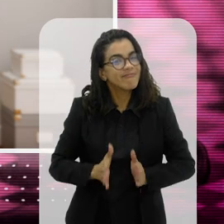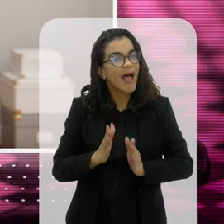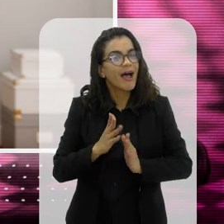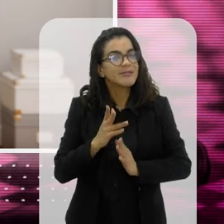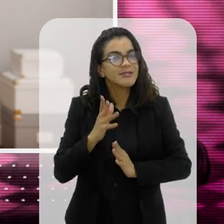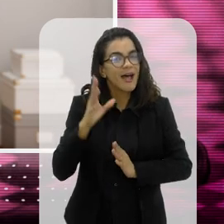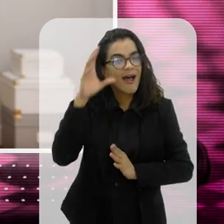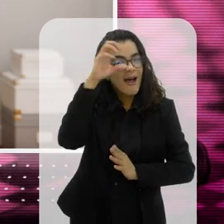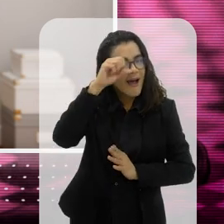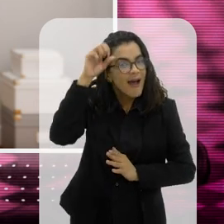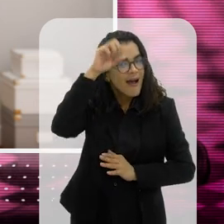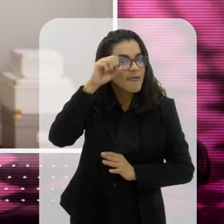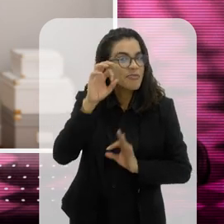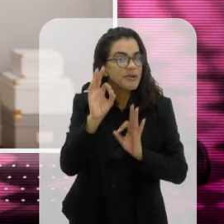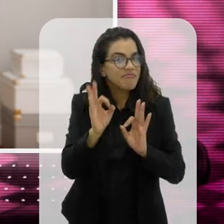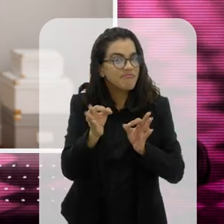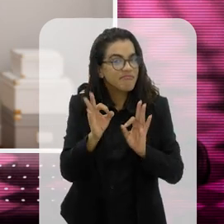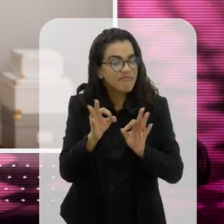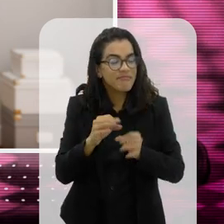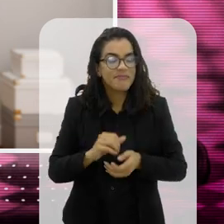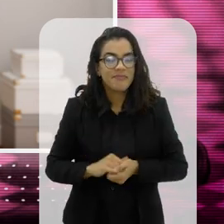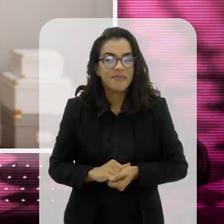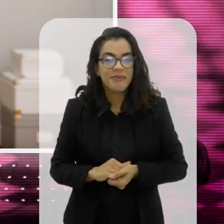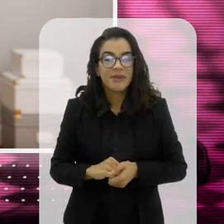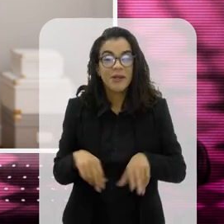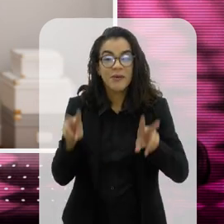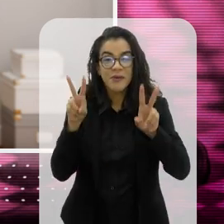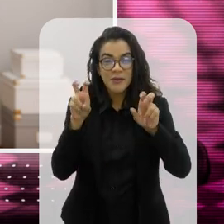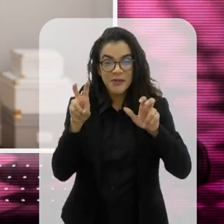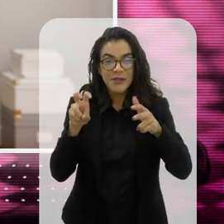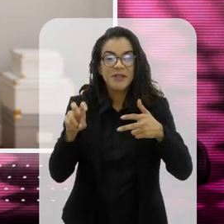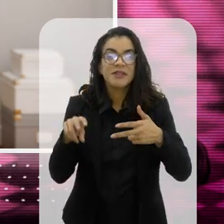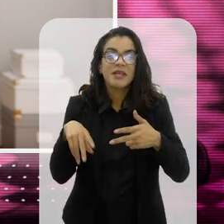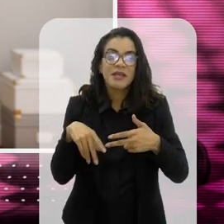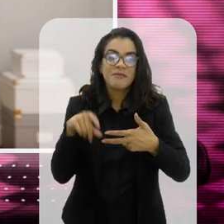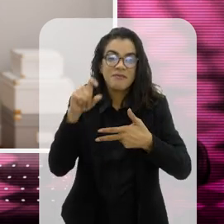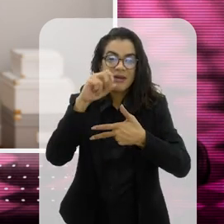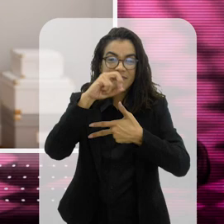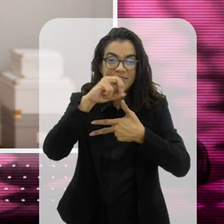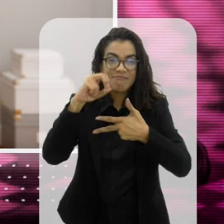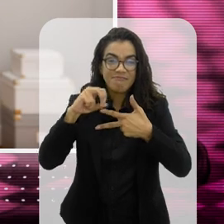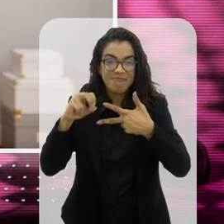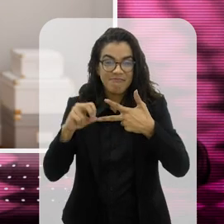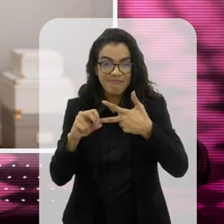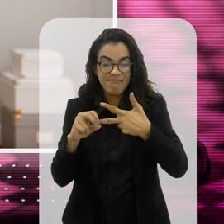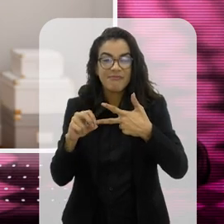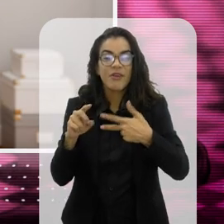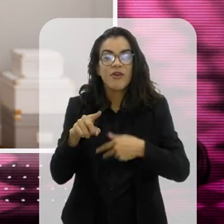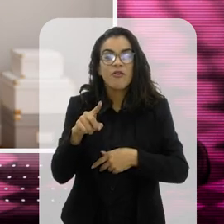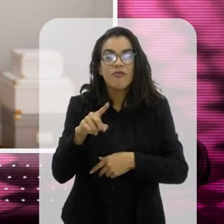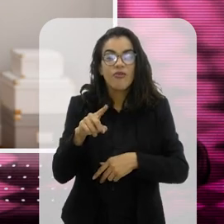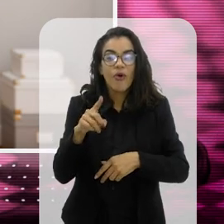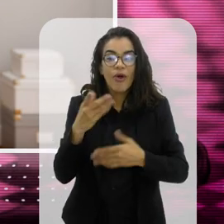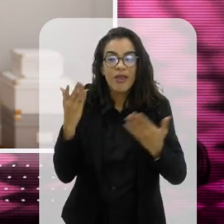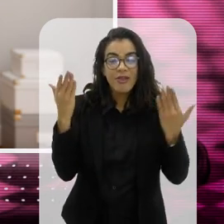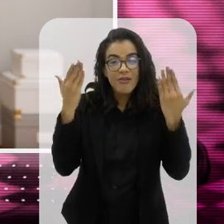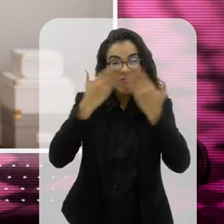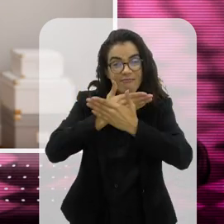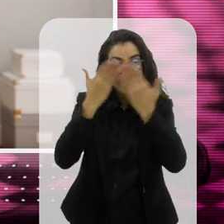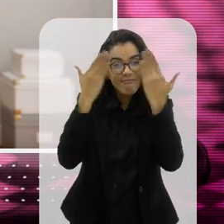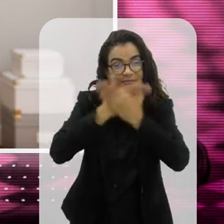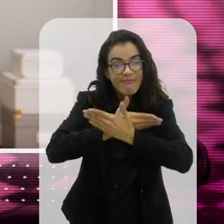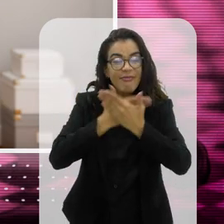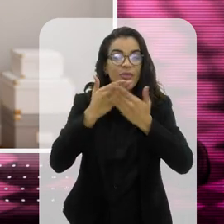condicionada a aprender, né? Então, o tema da redação do Enem foi a invisibilidade do